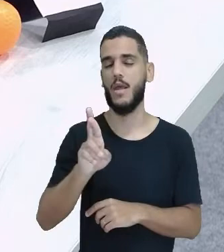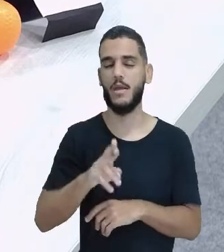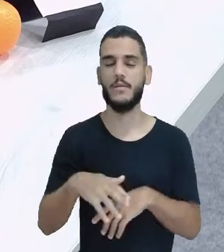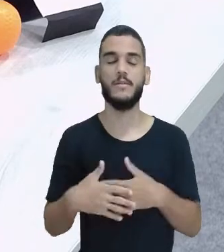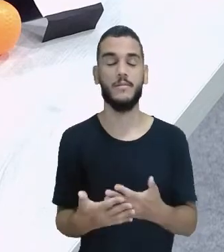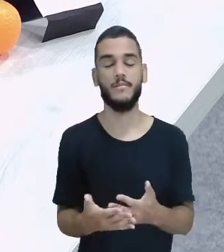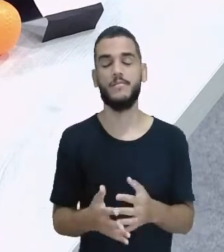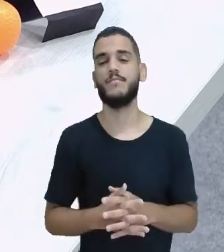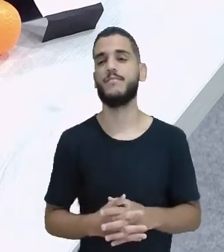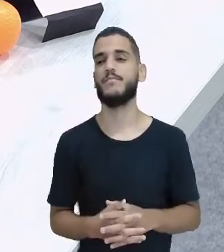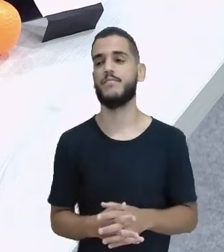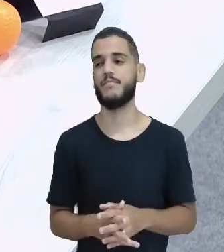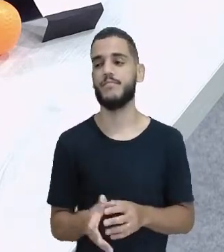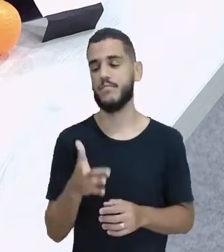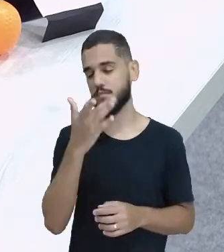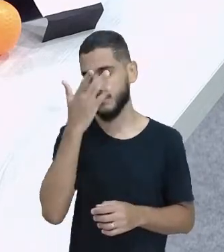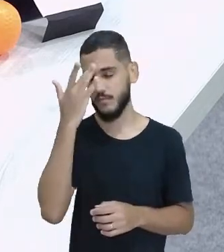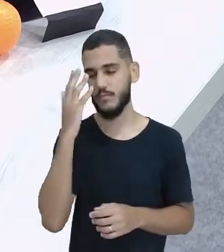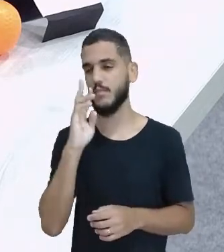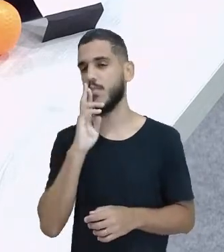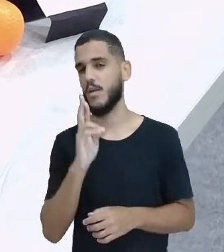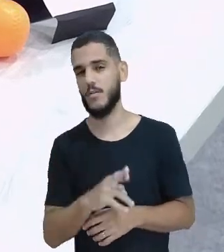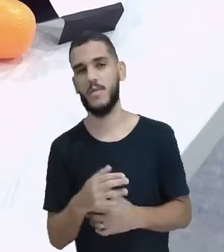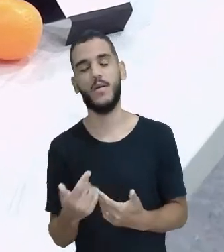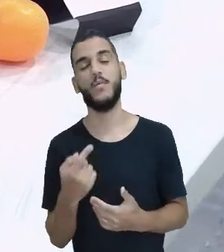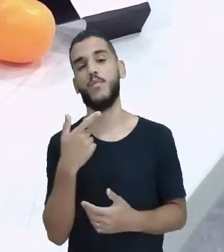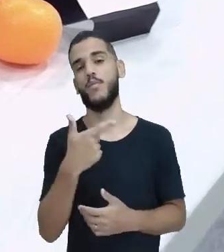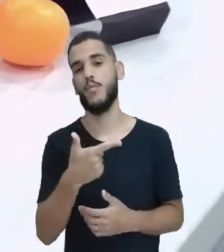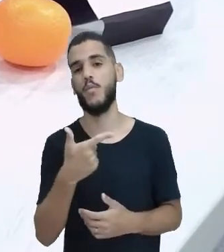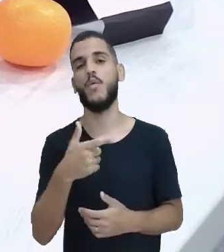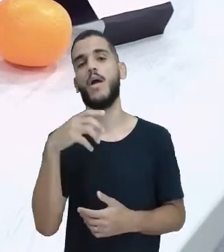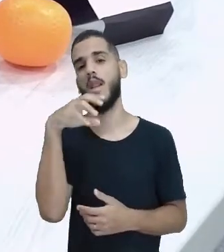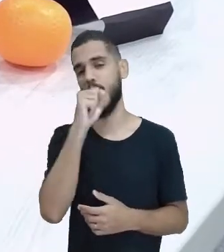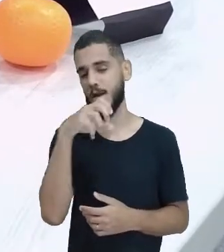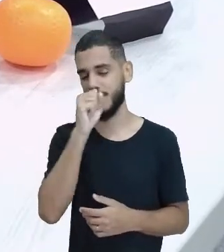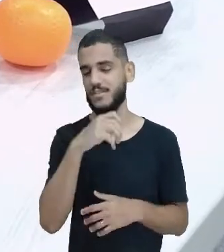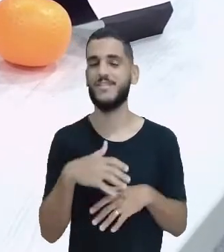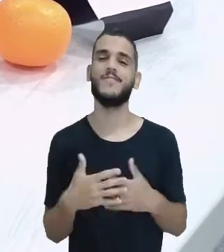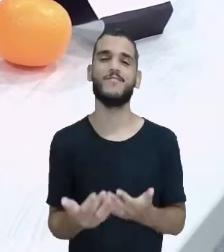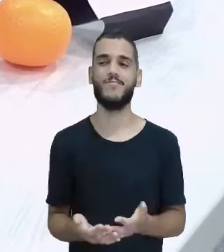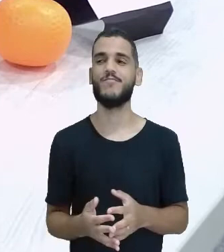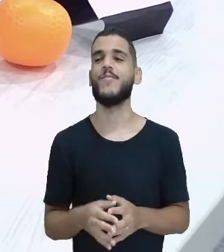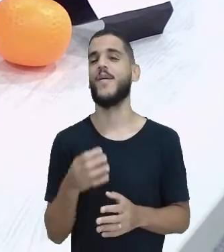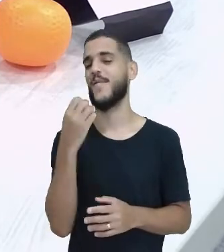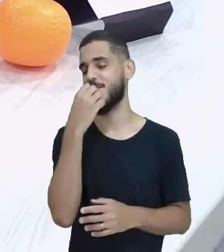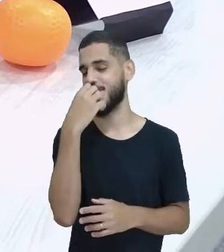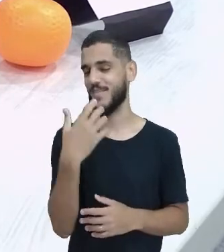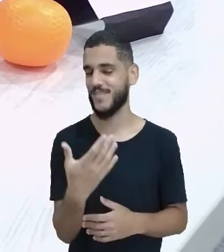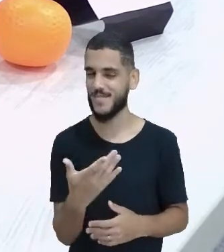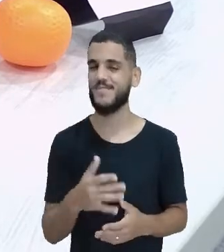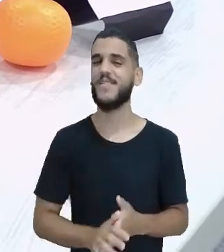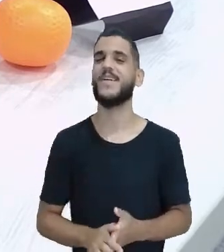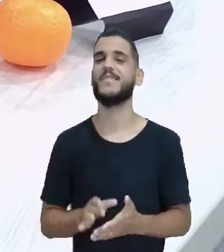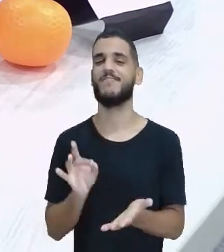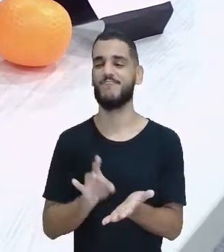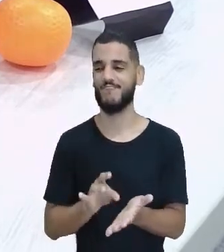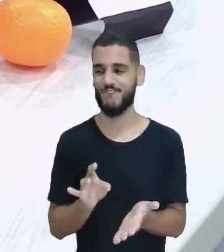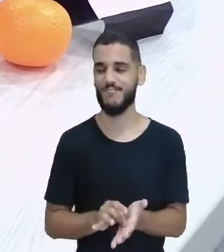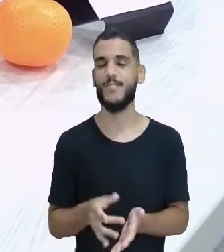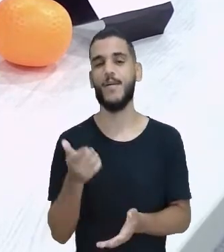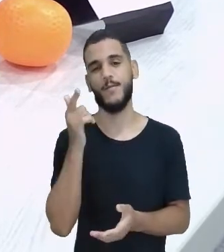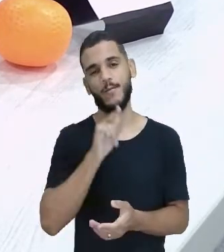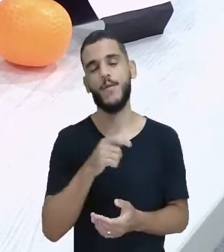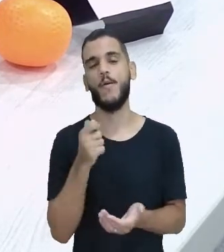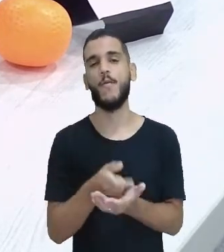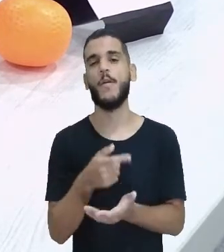pessoal tá falando aqui que Isabela e Lázaro, né? Duas laranjas. Duas laranjas, muito bem, exatamente. Olha aí, eu consigo